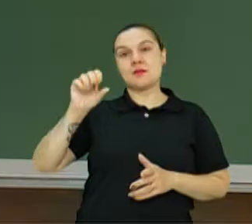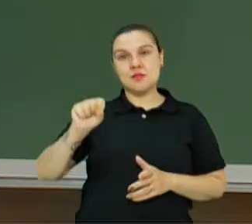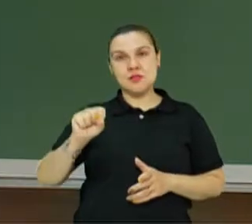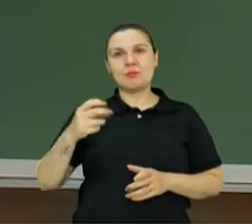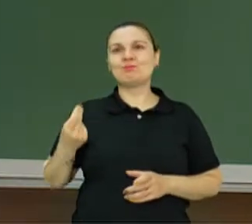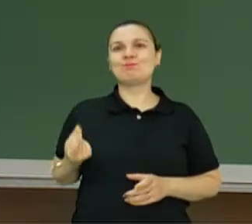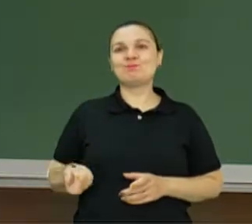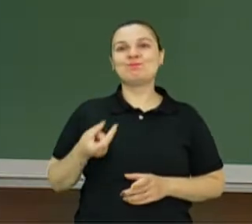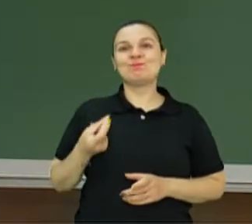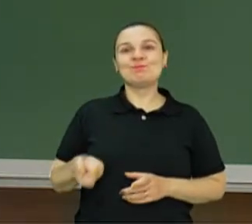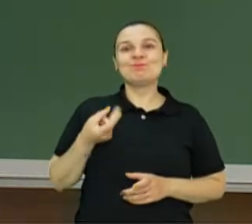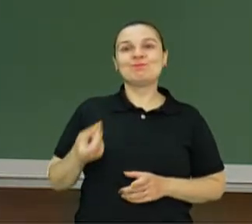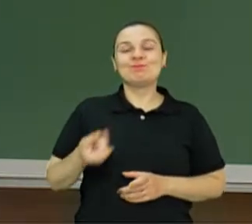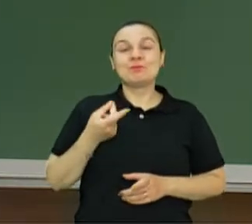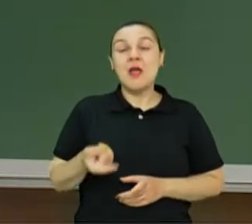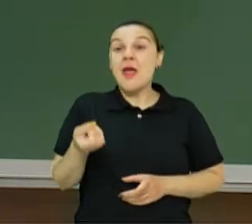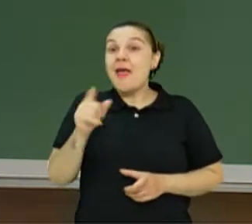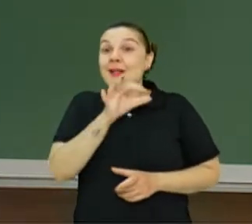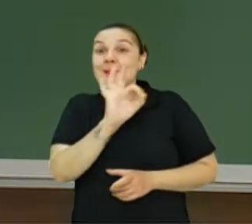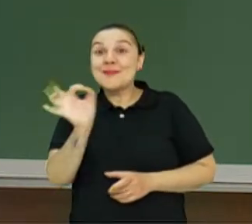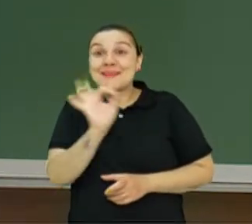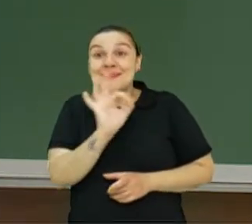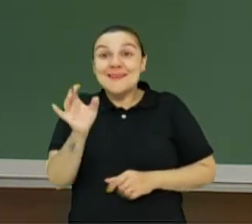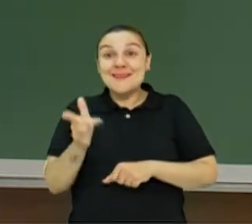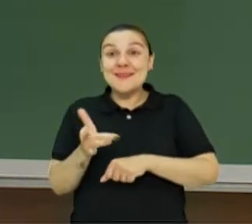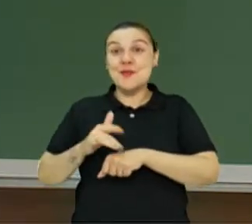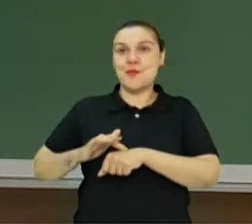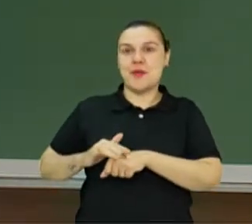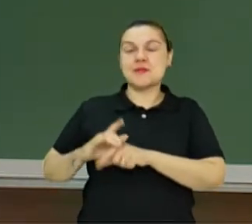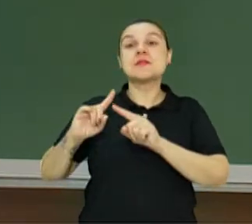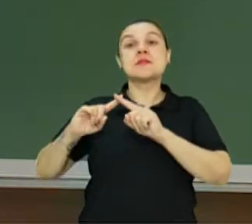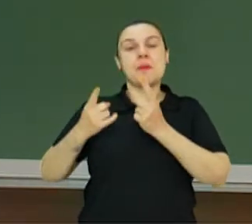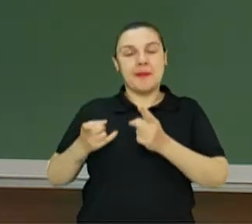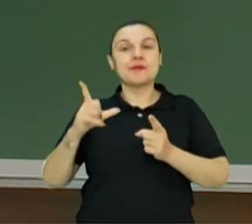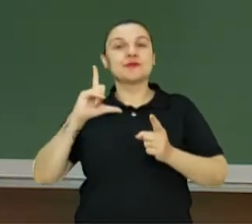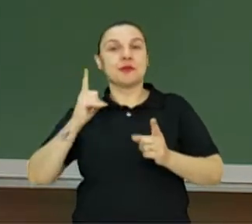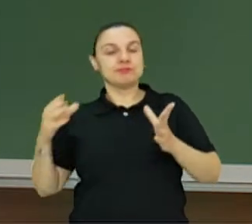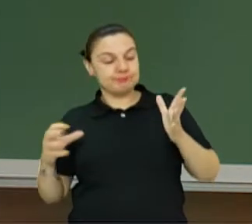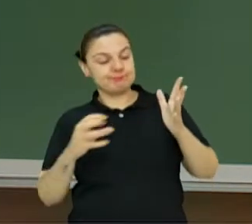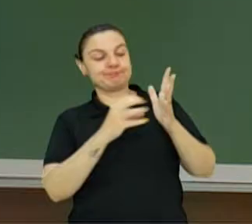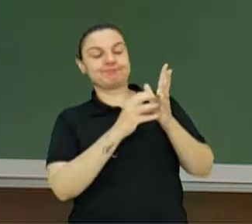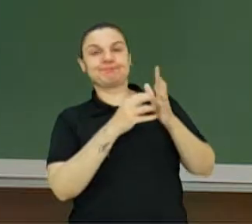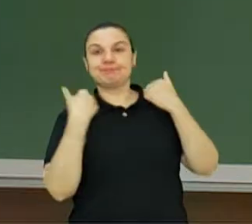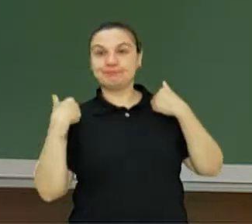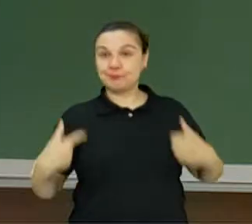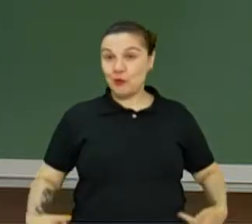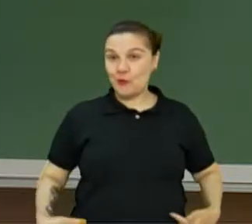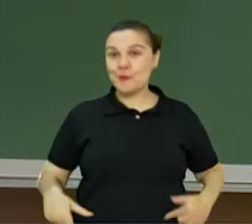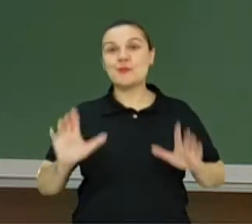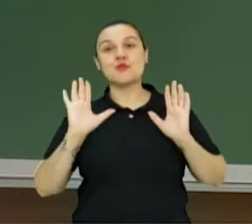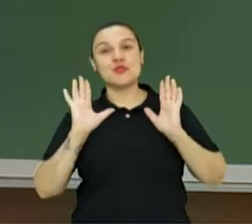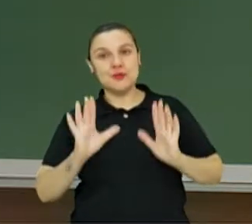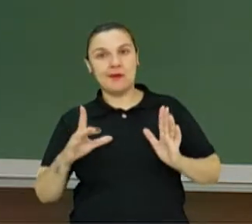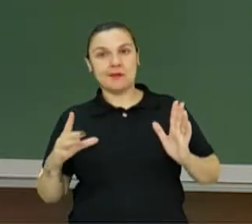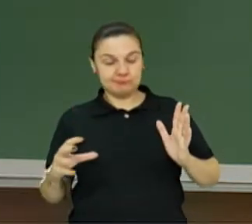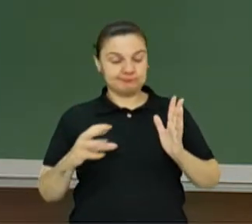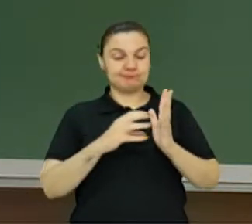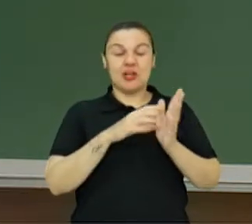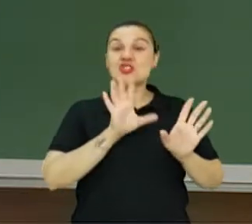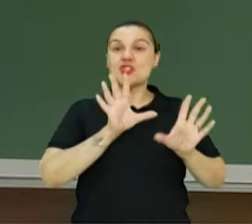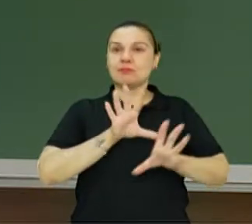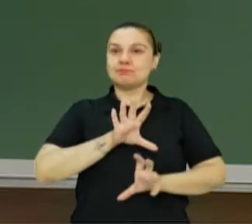ela não tem a doença se manifestando ainda, né? Mas ela já é portadora, então ela já tem uma infecção